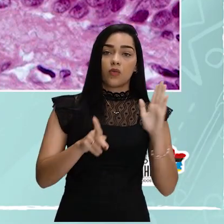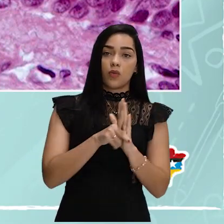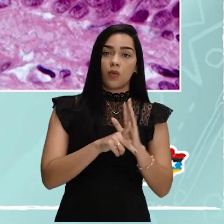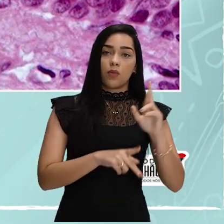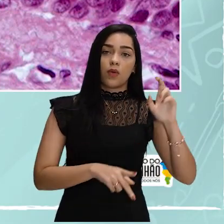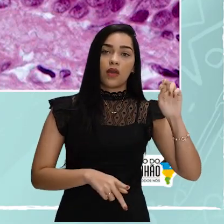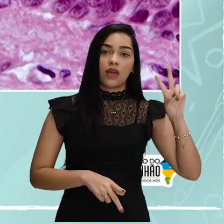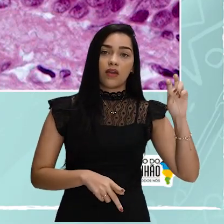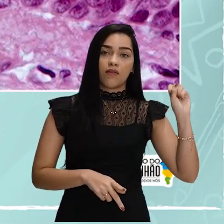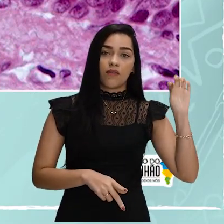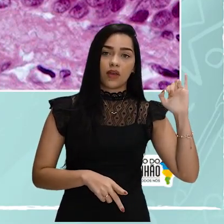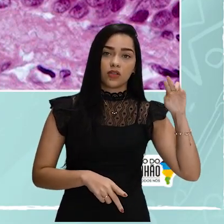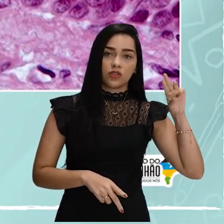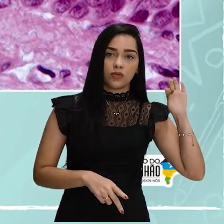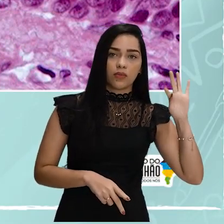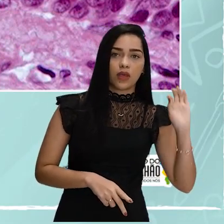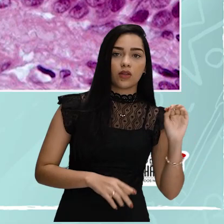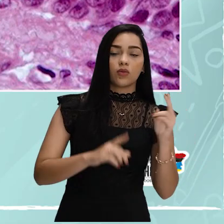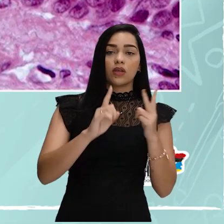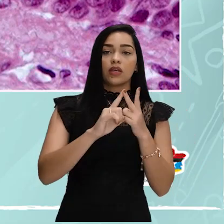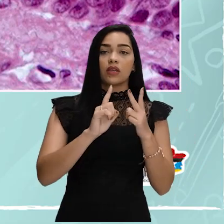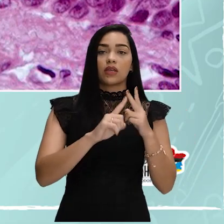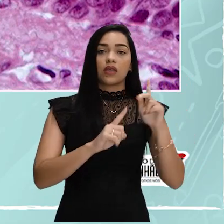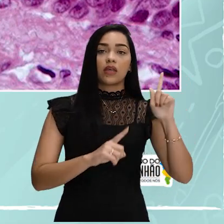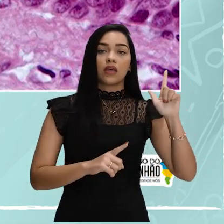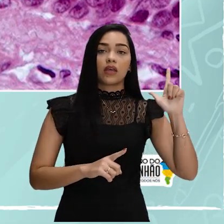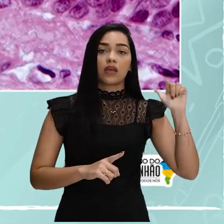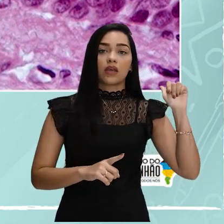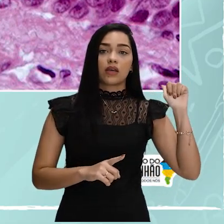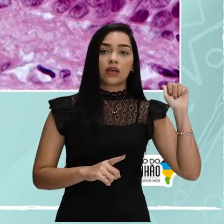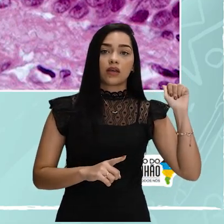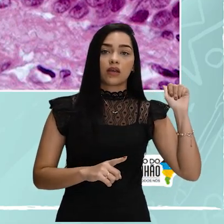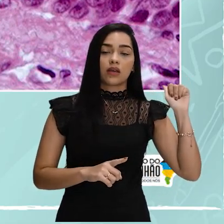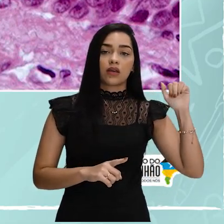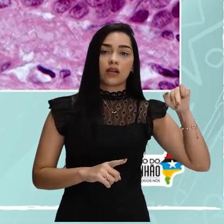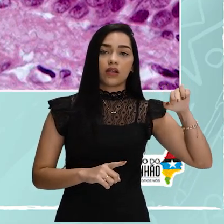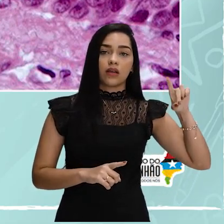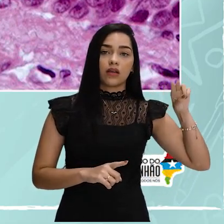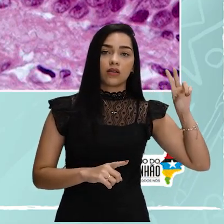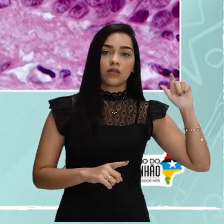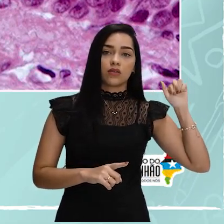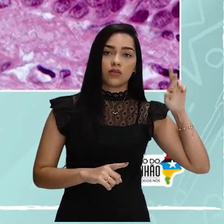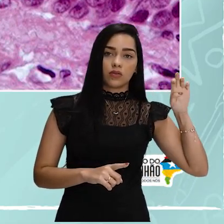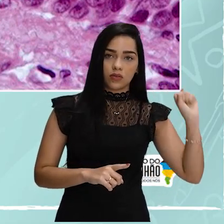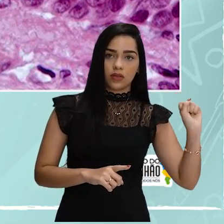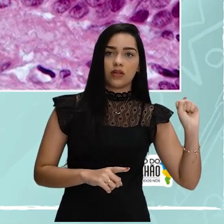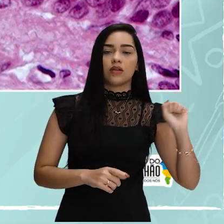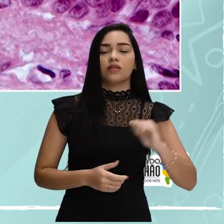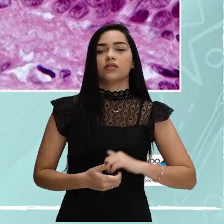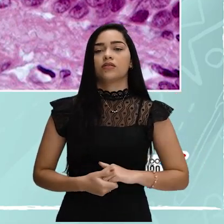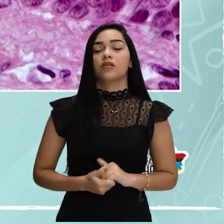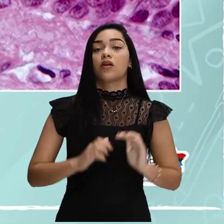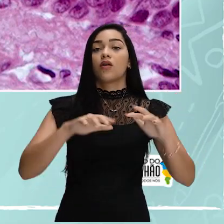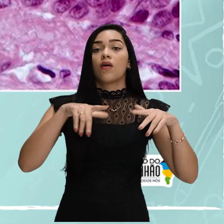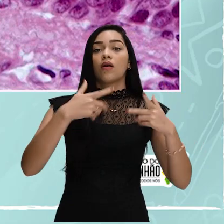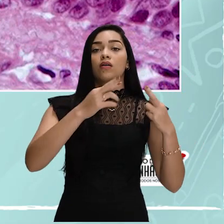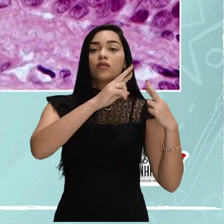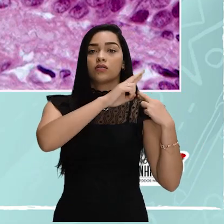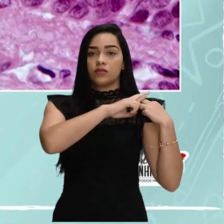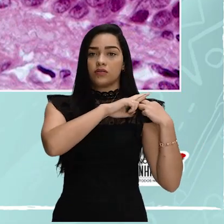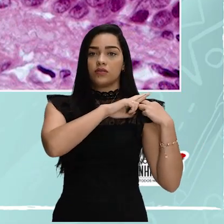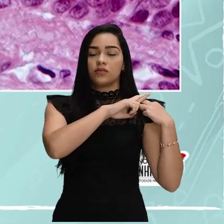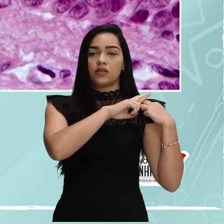revestimento e epitélios glandulares. Vamos começar falando aqui sobre as funções, né, do